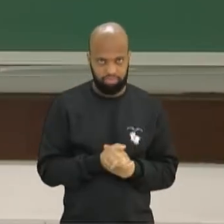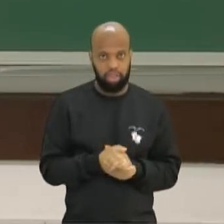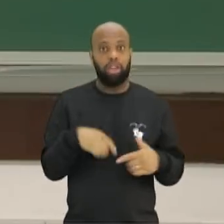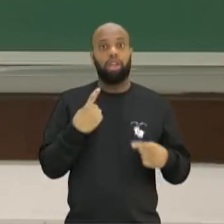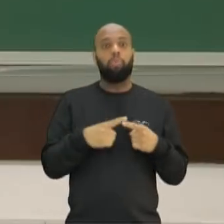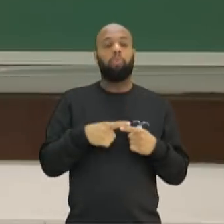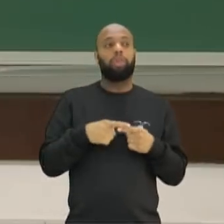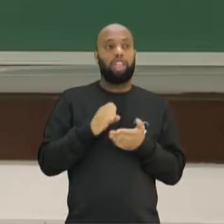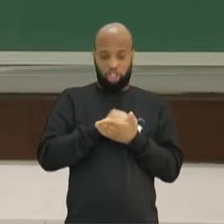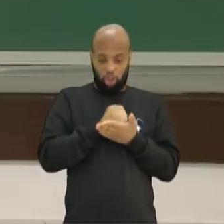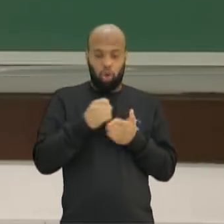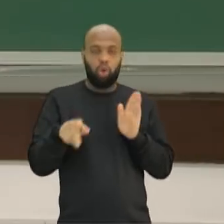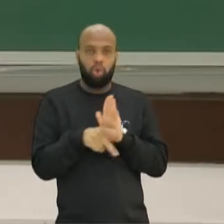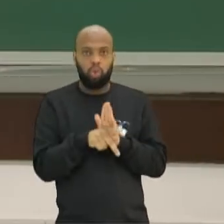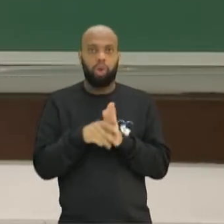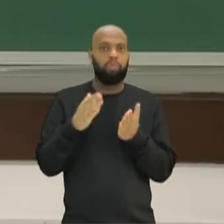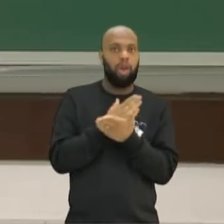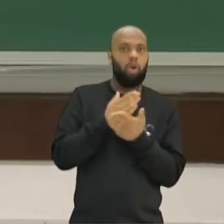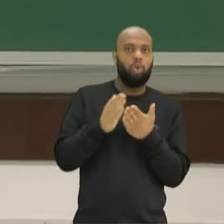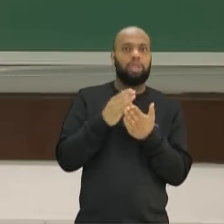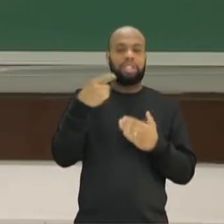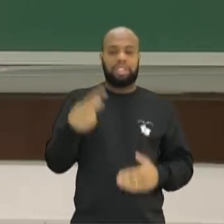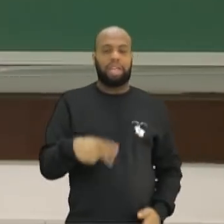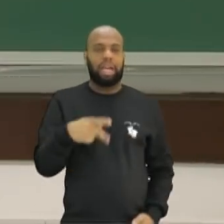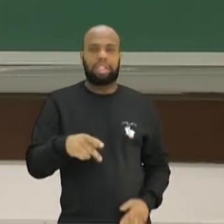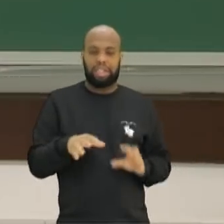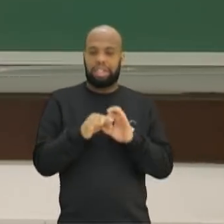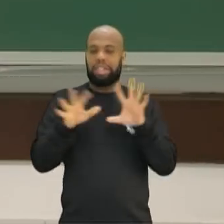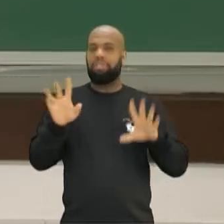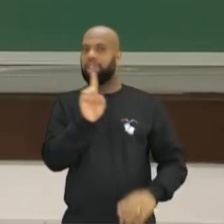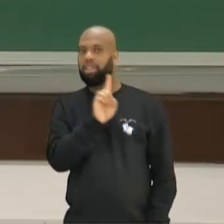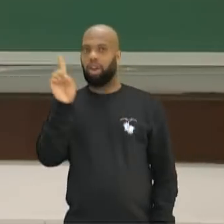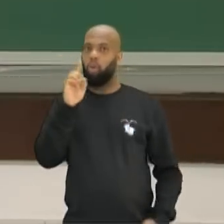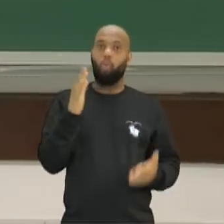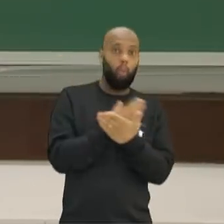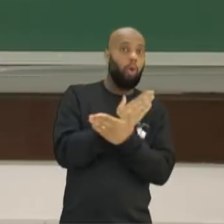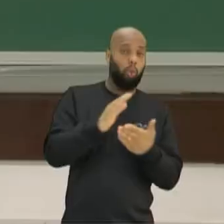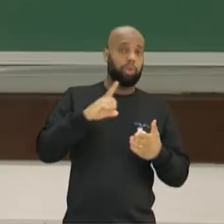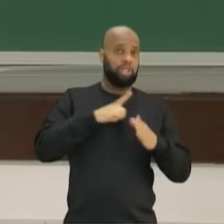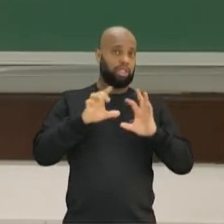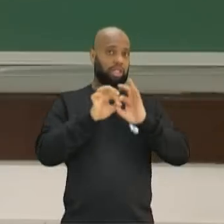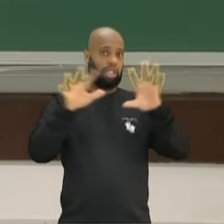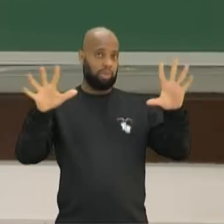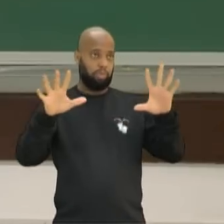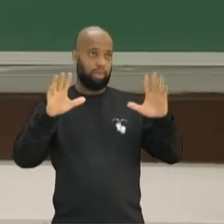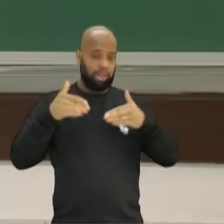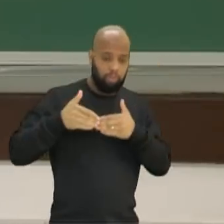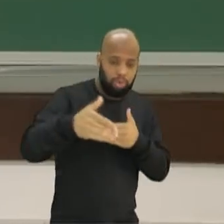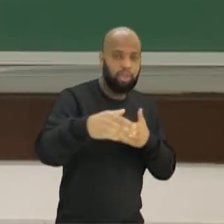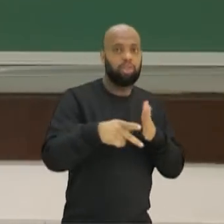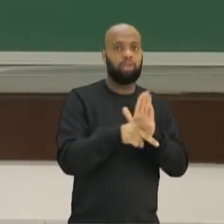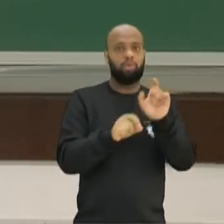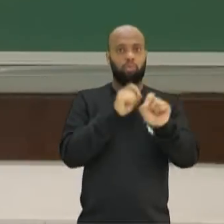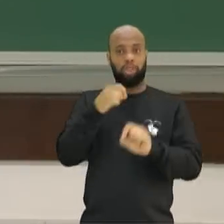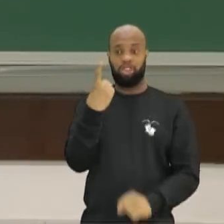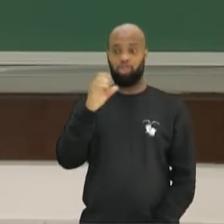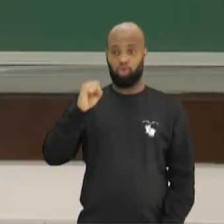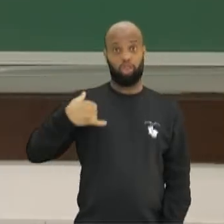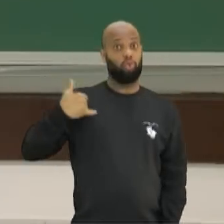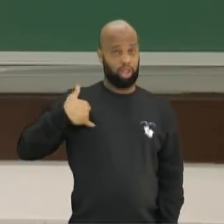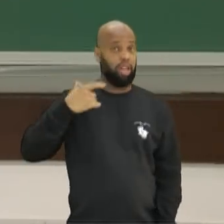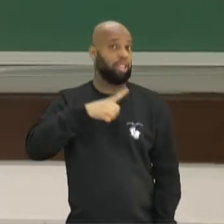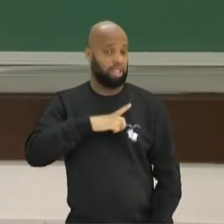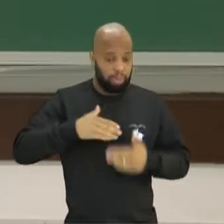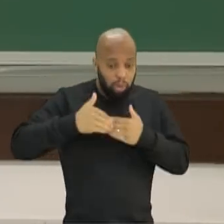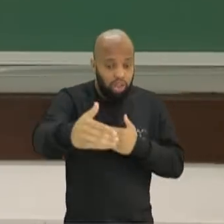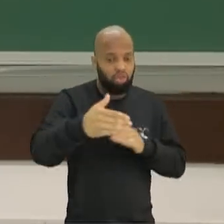Aliás, os jogos, né, em si acabam não sendo permitidos no Brasil. Aí alguns ainda são liberados a partir dos seus 18 anos. Então